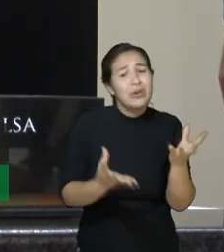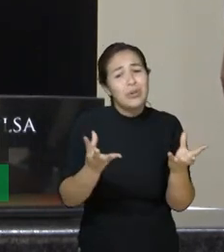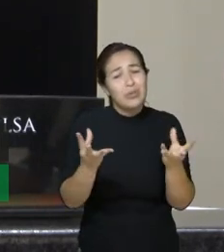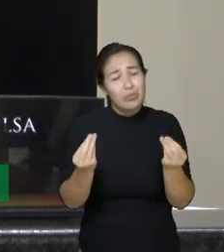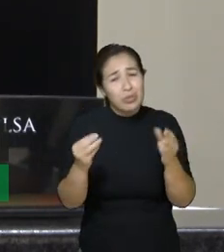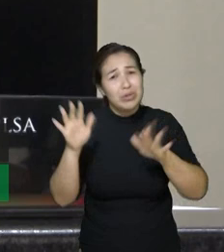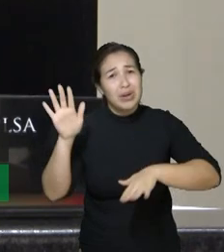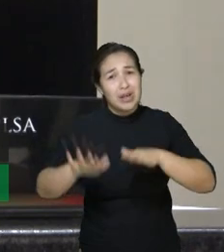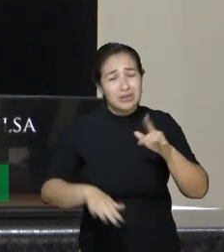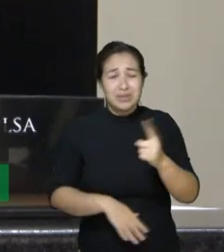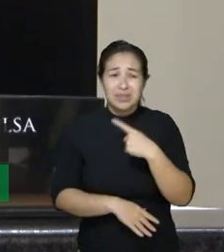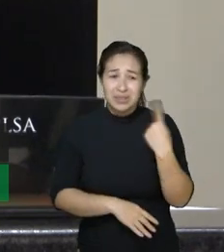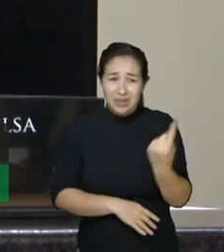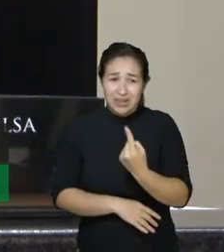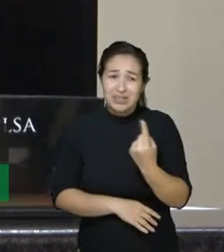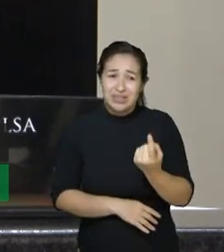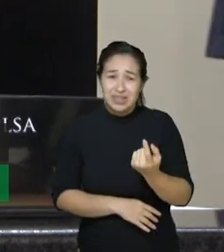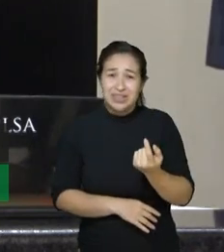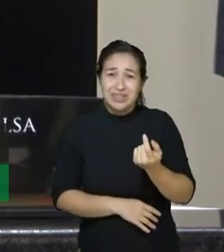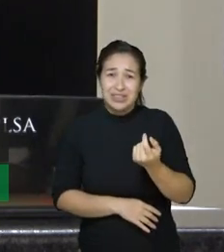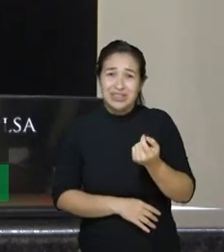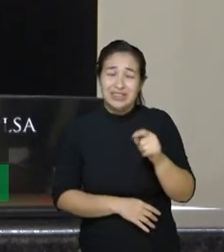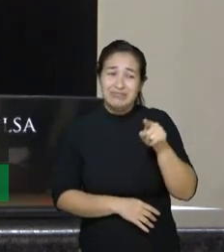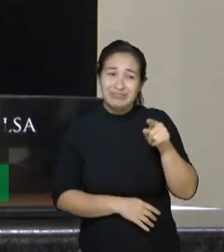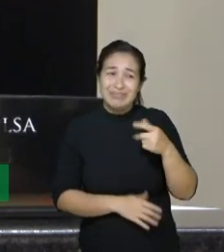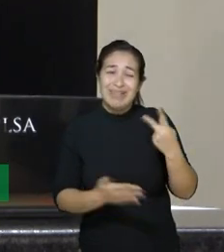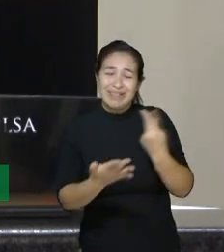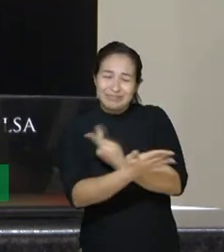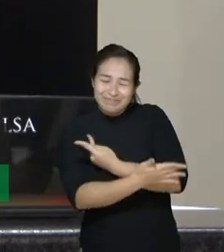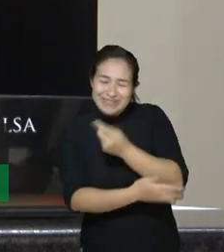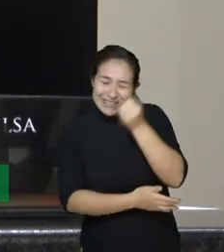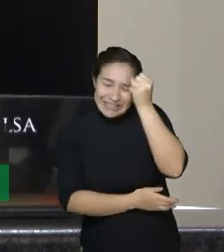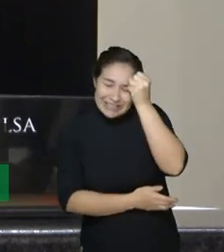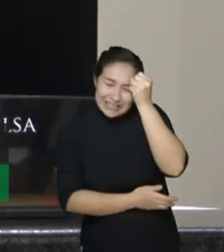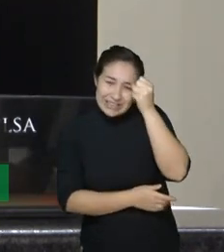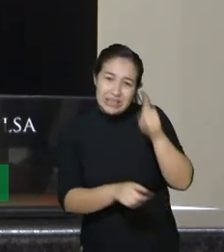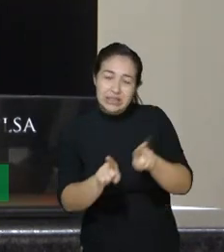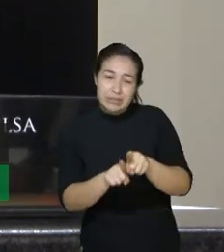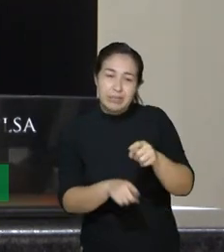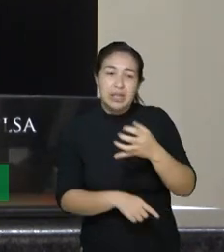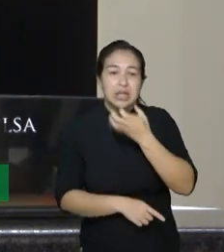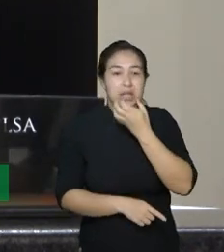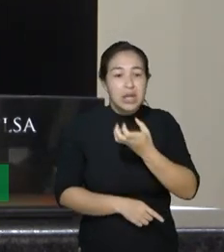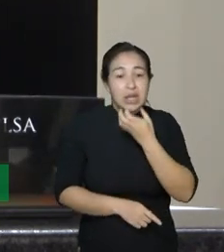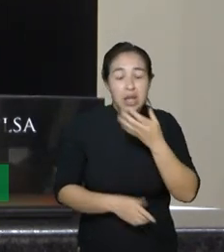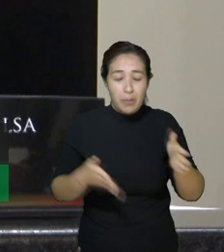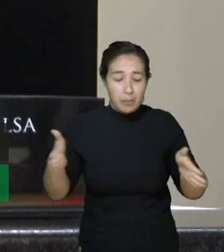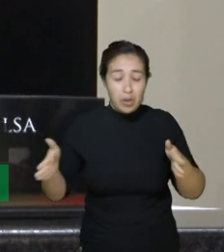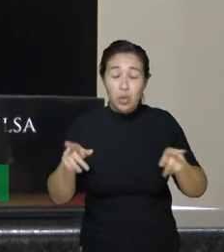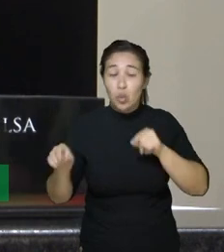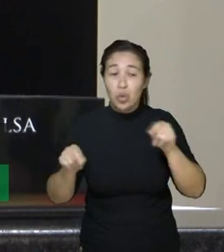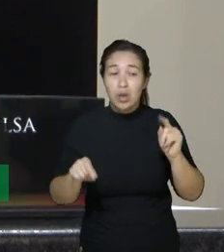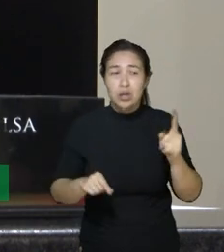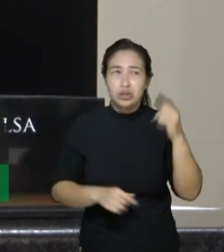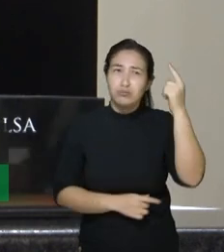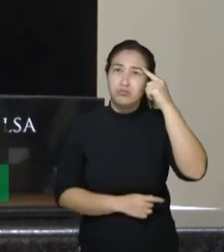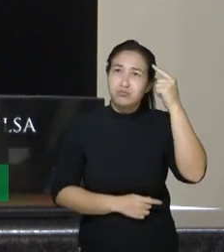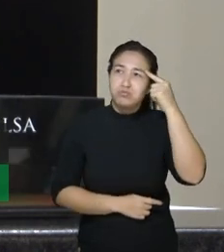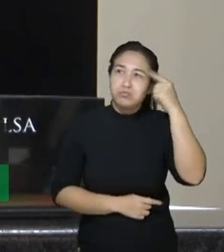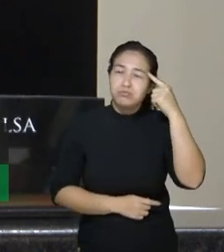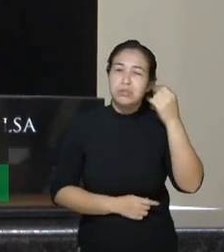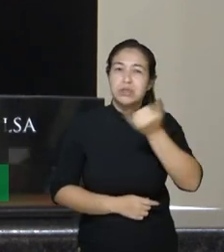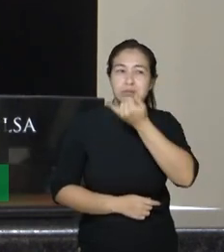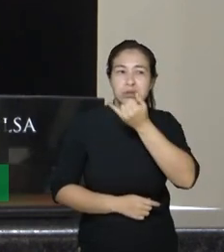gente faz alguma coisa que não agrada às pessoas. E o Natal também é de nós pensarmos e nos perdoarmos. E desejar